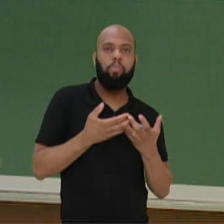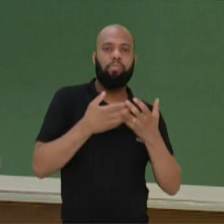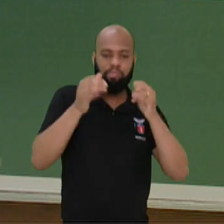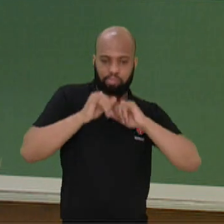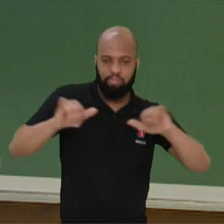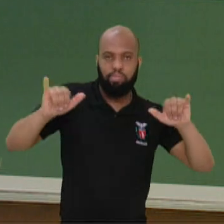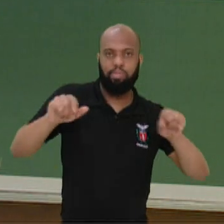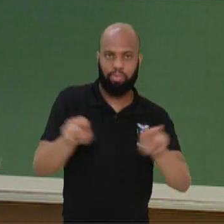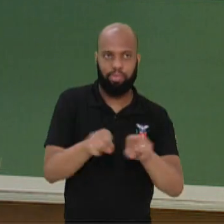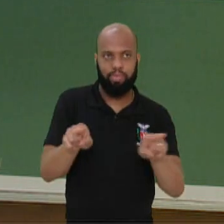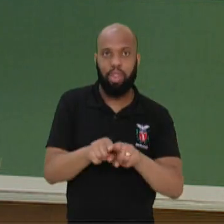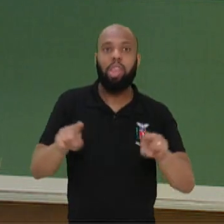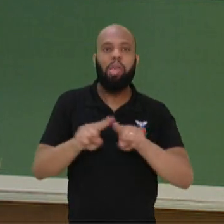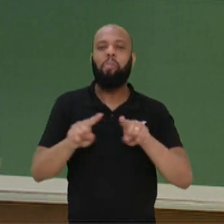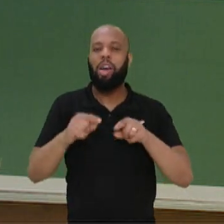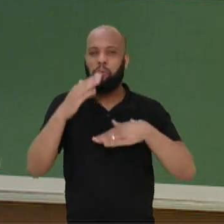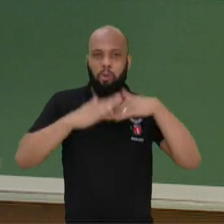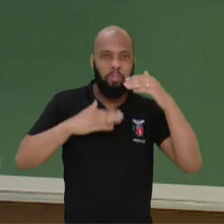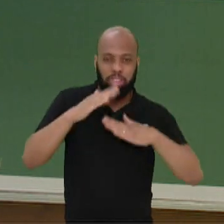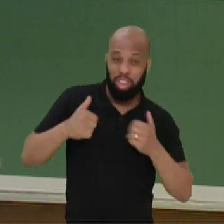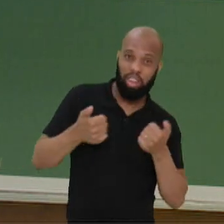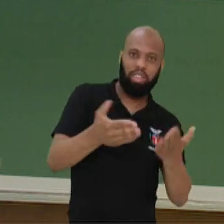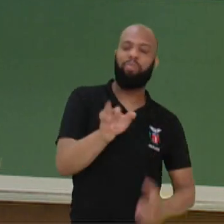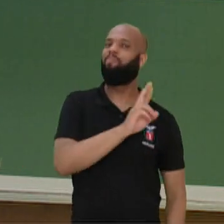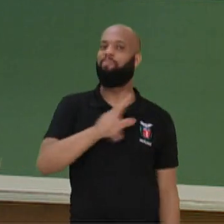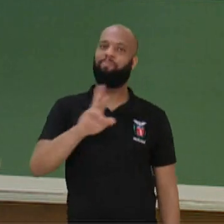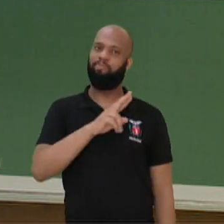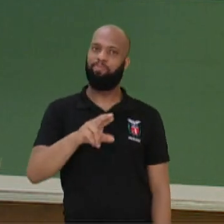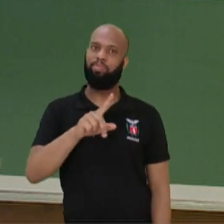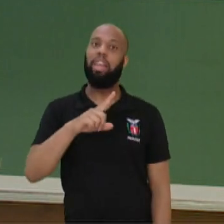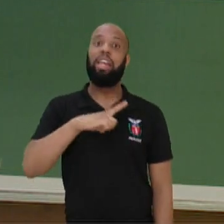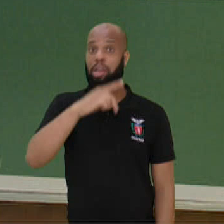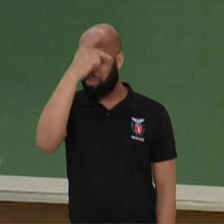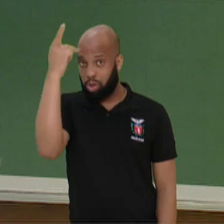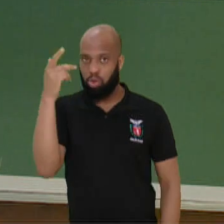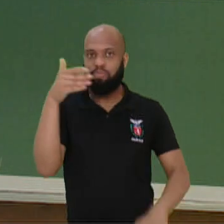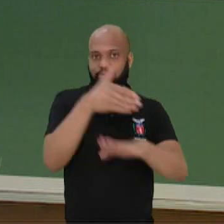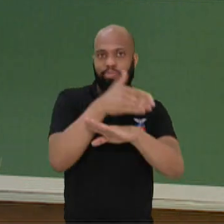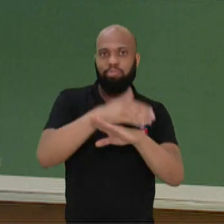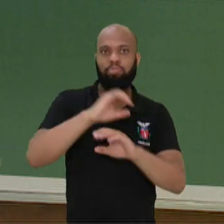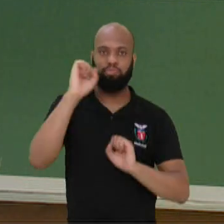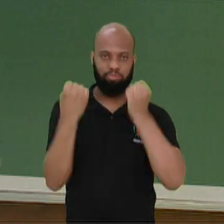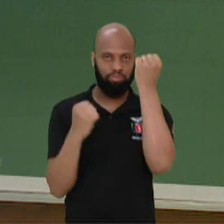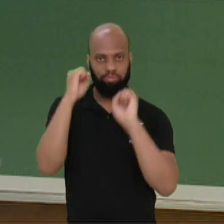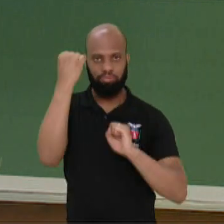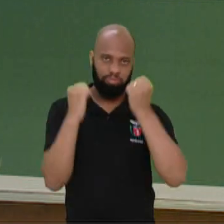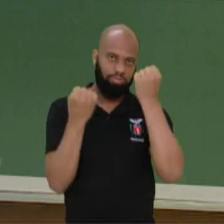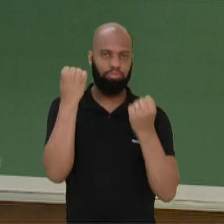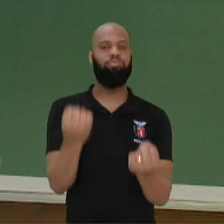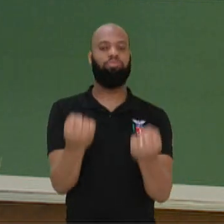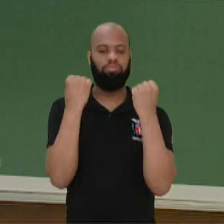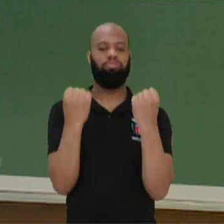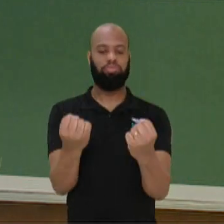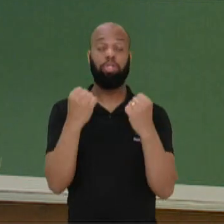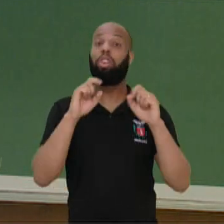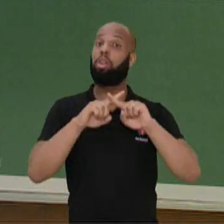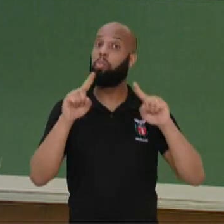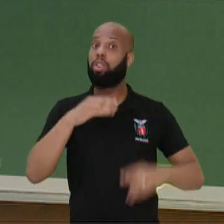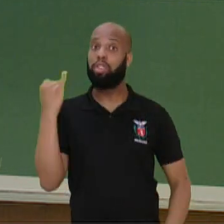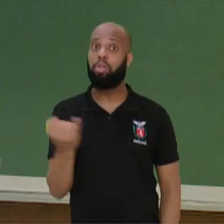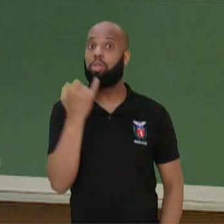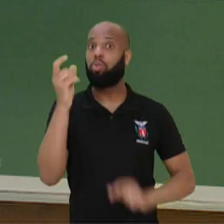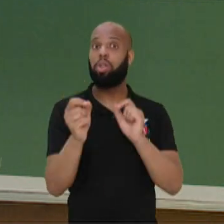Então, isso aqui é muito comum, principalmente em pessoas que fazem atividade física no ambiente de academia. O importante